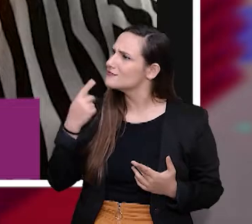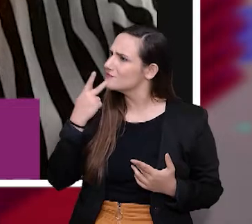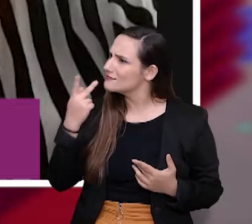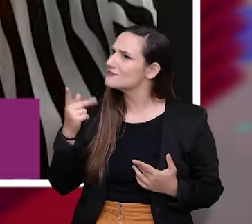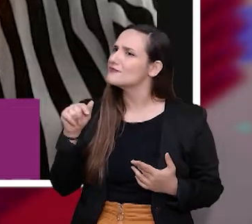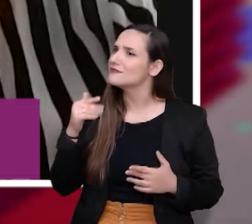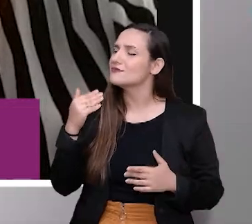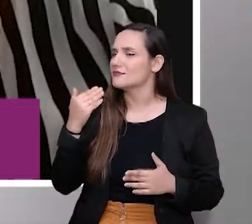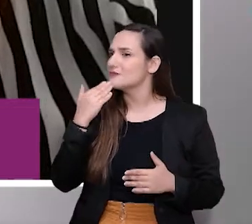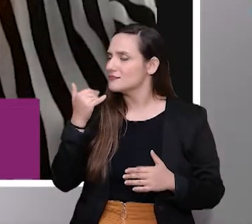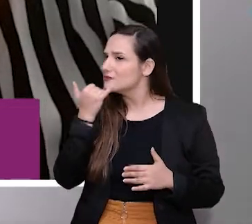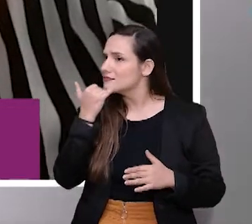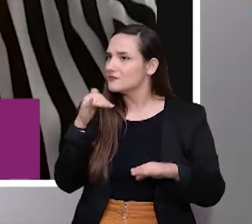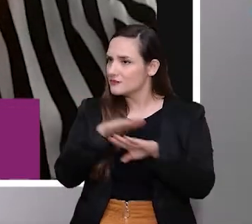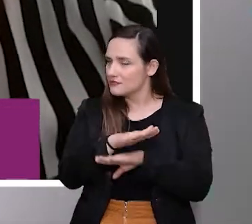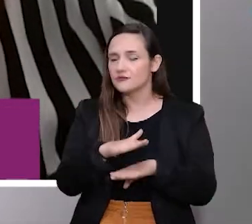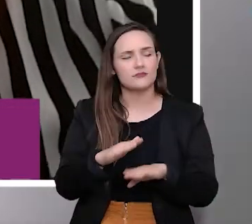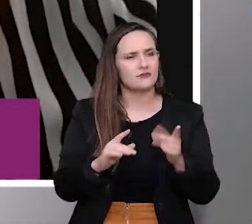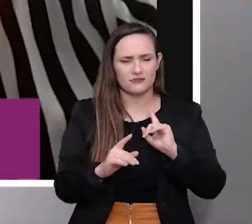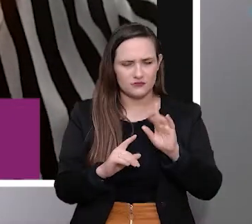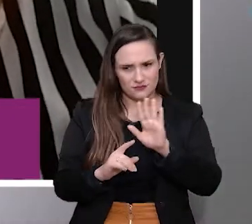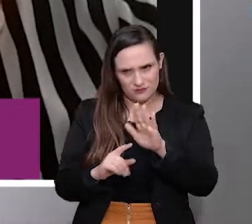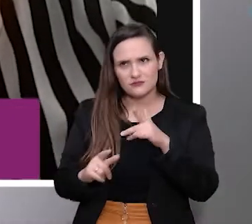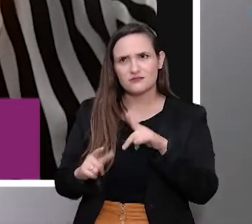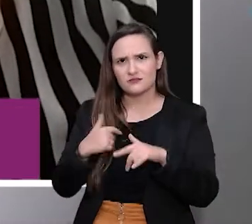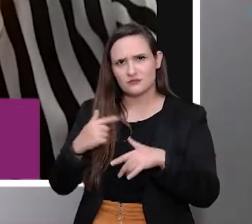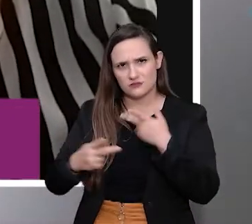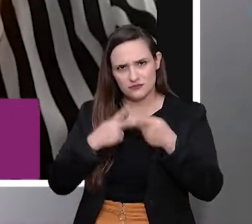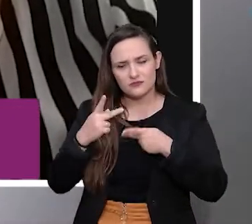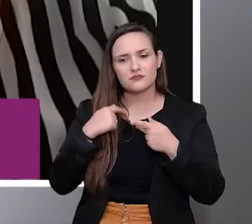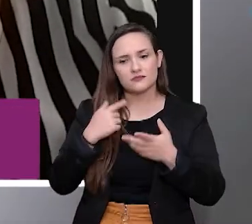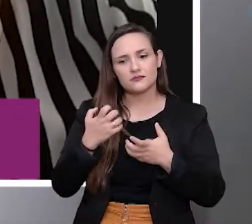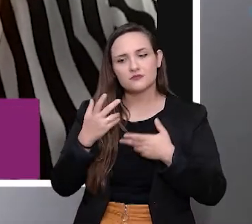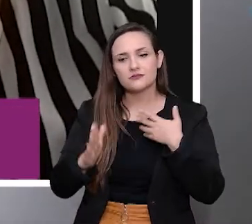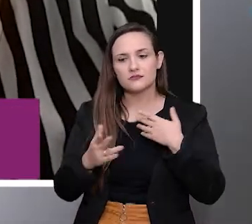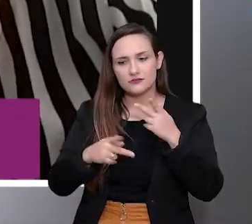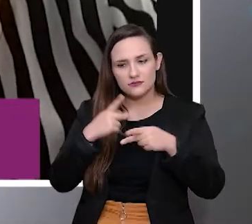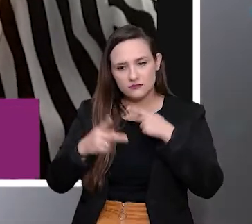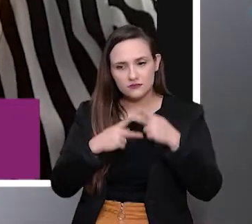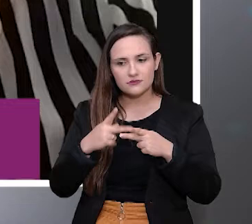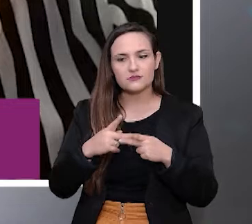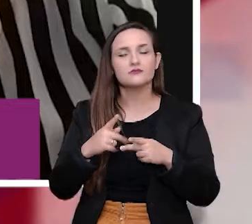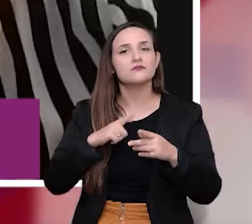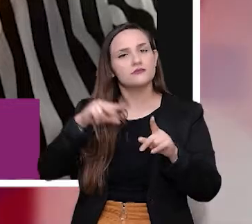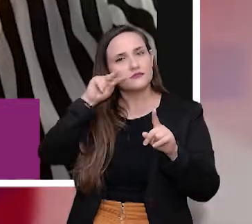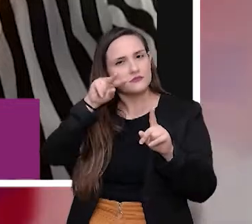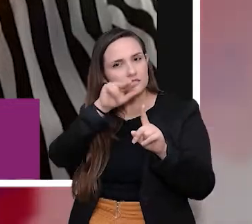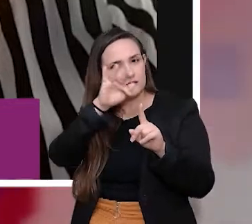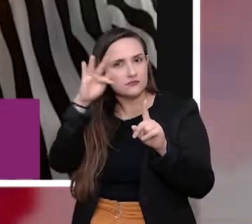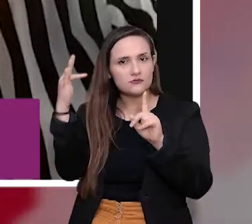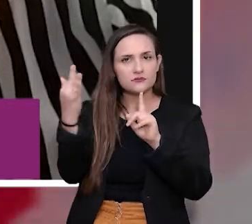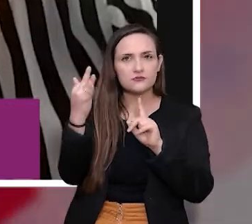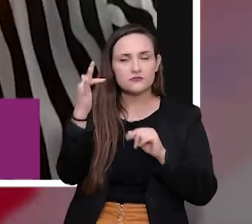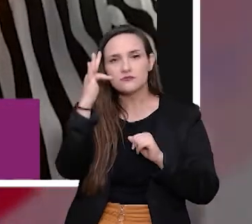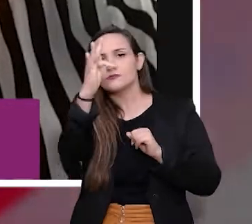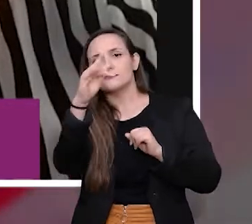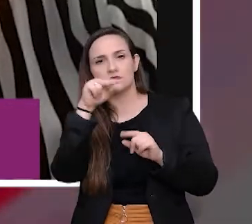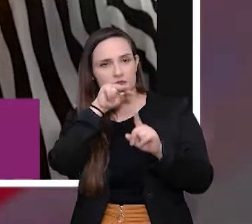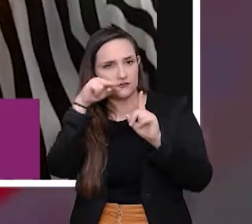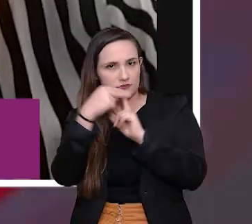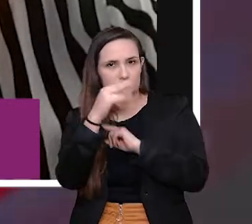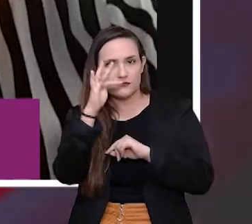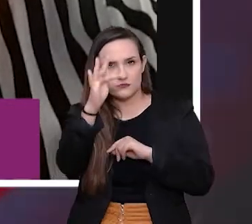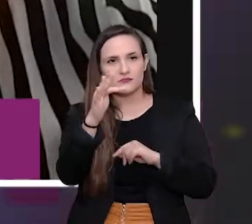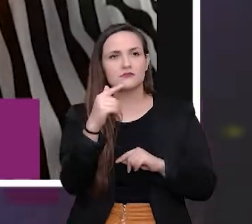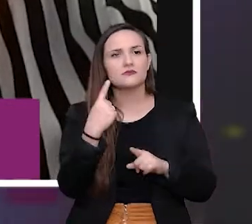que eu ia comentar, e em outros programas, outras edições aqui do nosso Perspectiva, a gente falou muito sobre essa